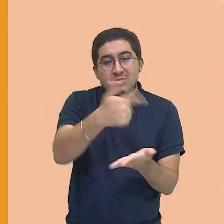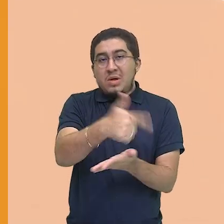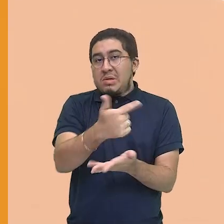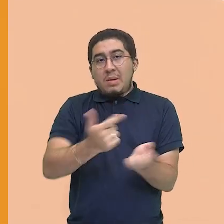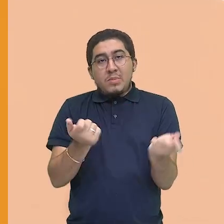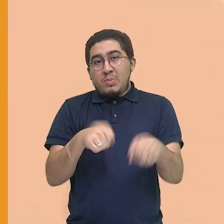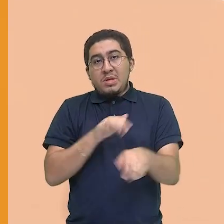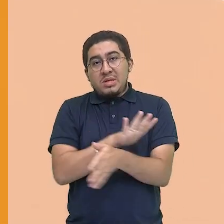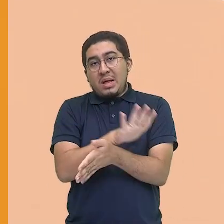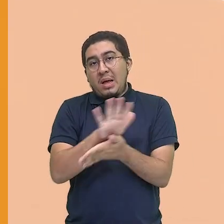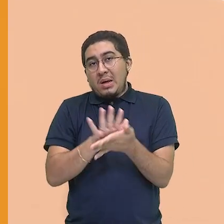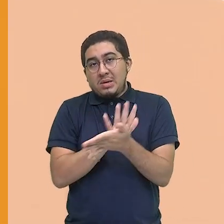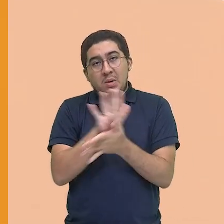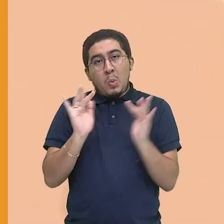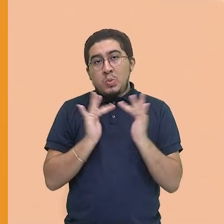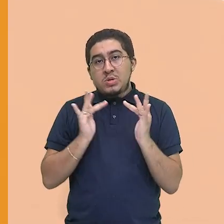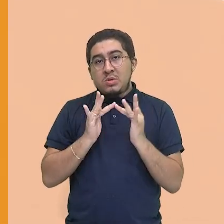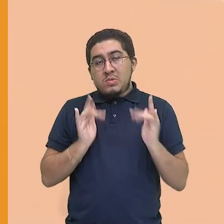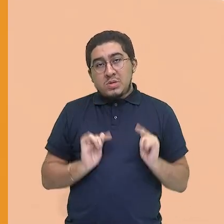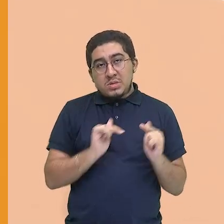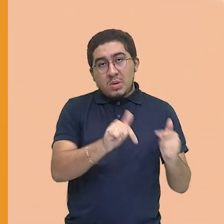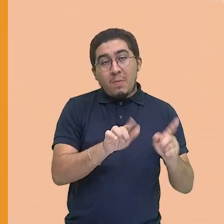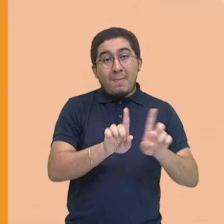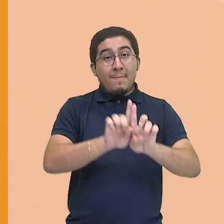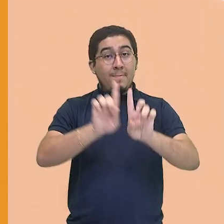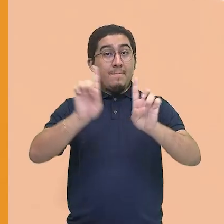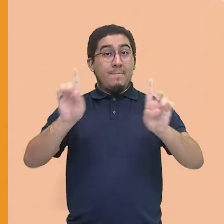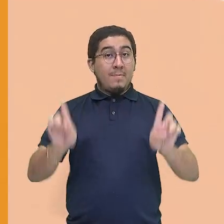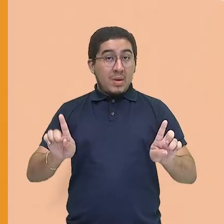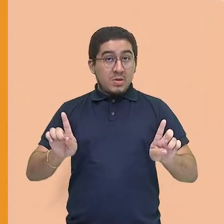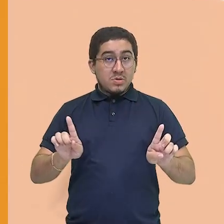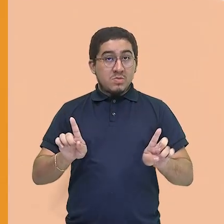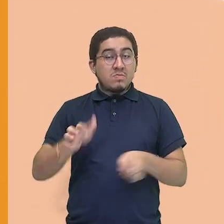possibilidade de envolvimento ativo. No entanto,